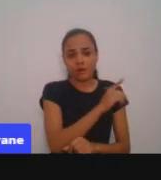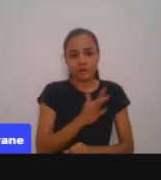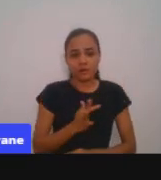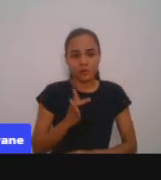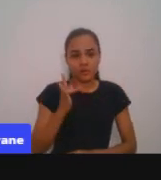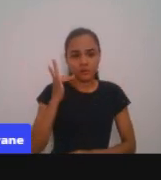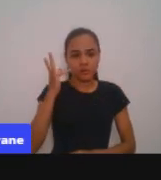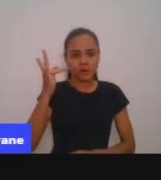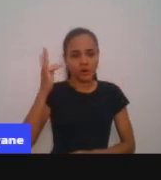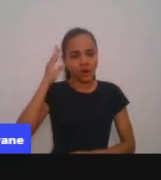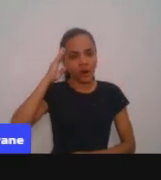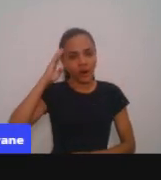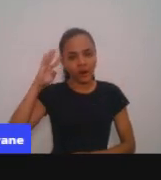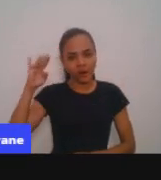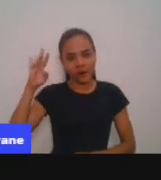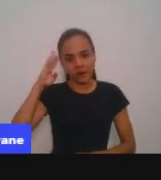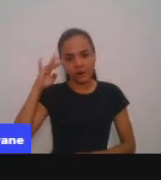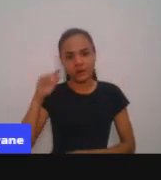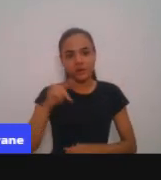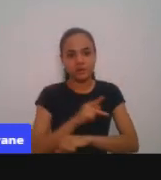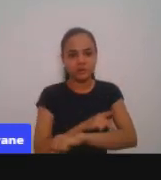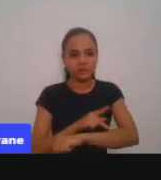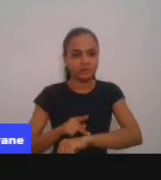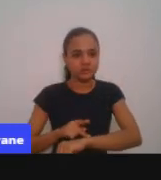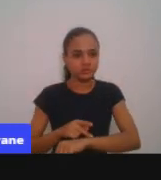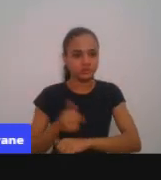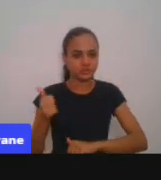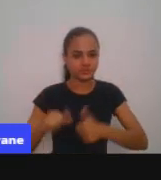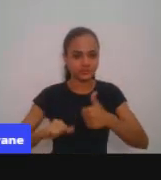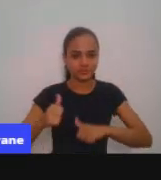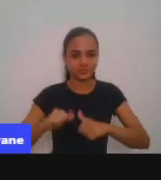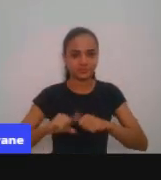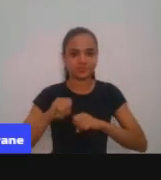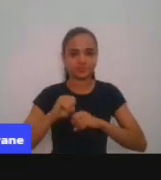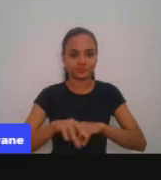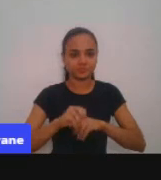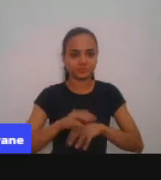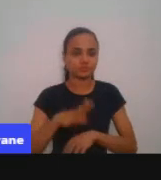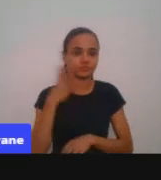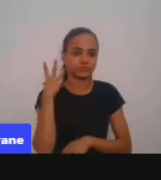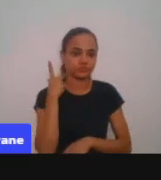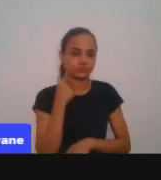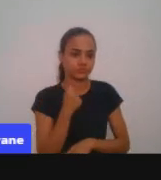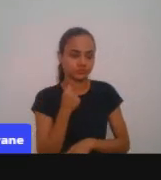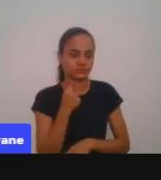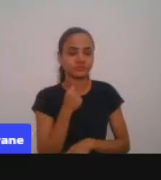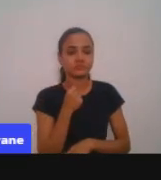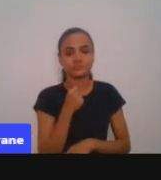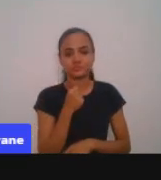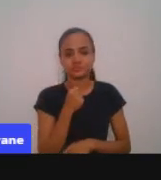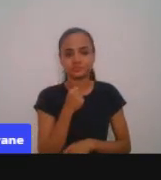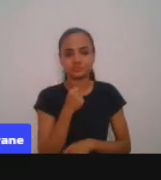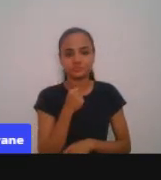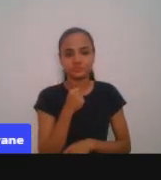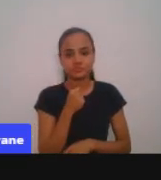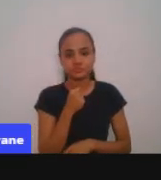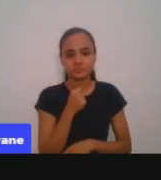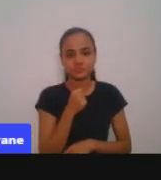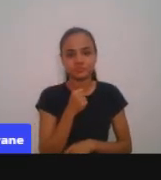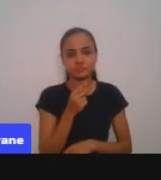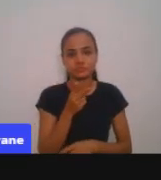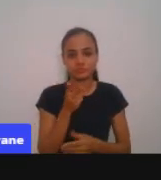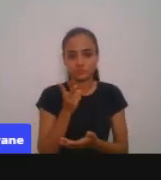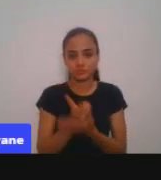que é a questão da avaliação na educação infantil. Né? Isso é sempre um nó, porque nós estamos sempre batendo na tecla